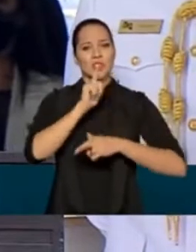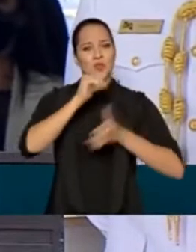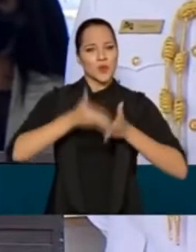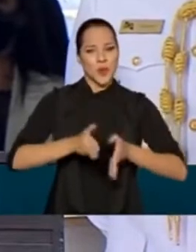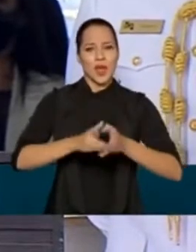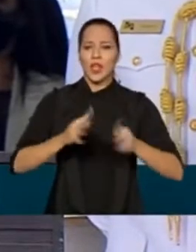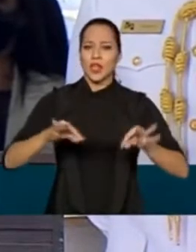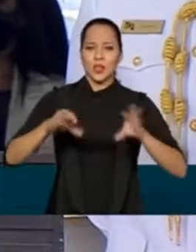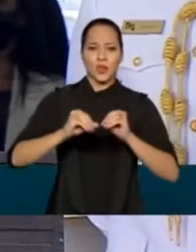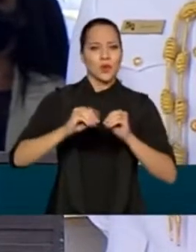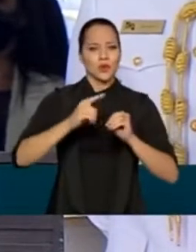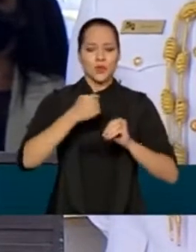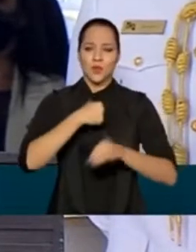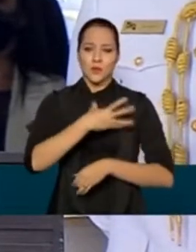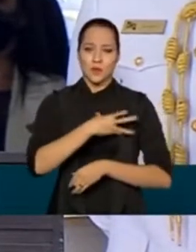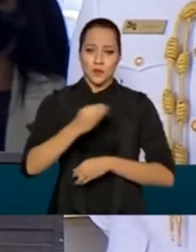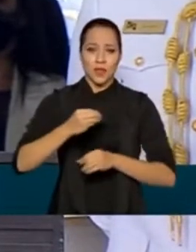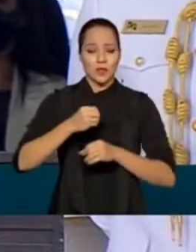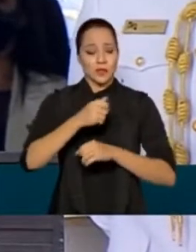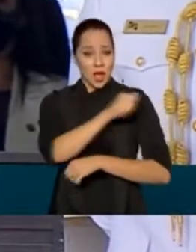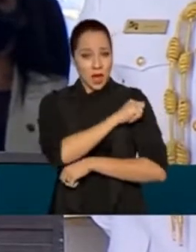discípulos de Tamandaré.